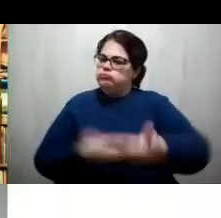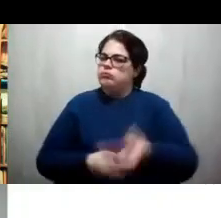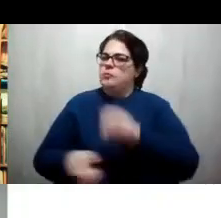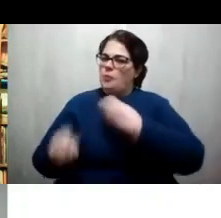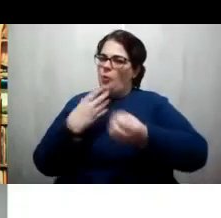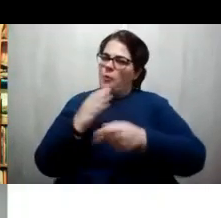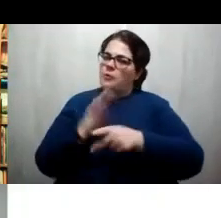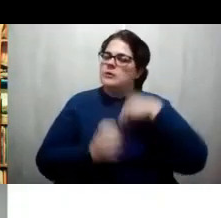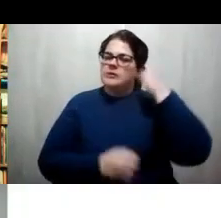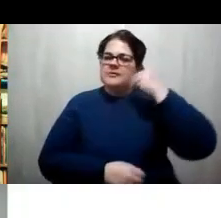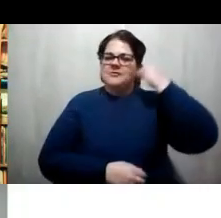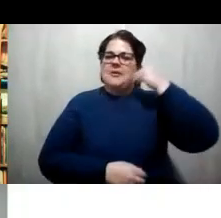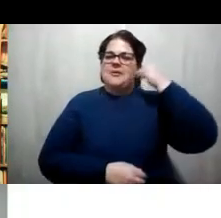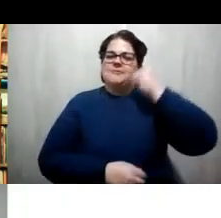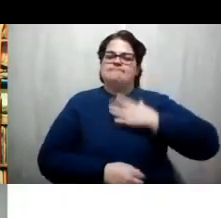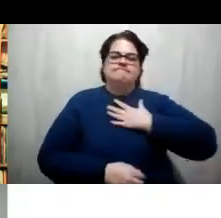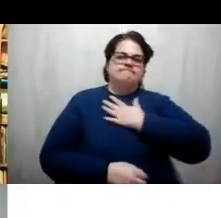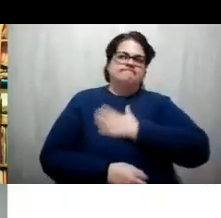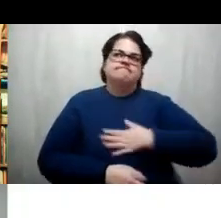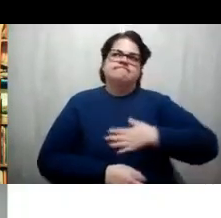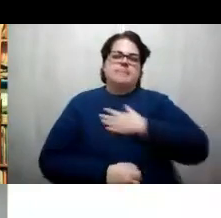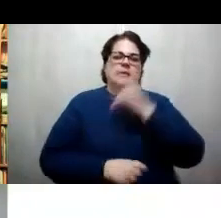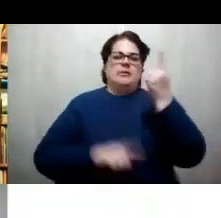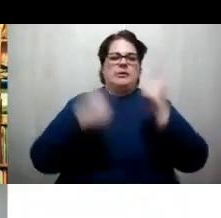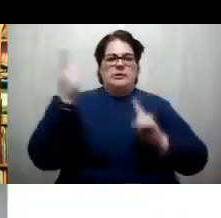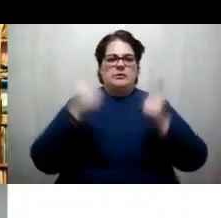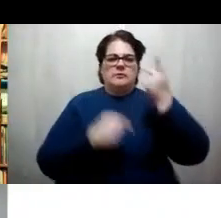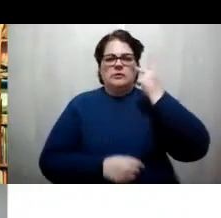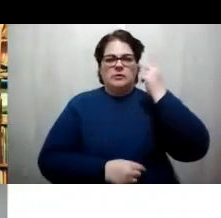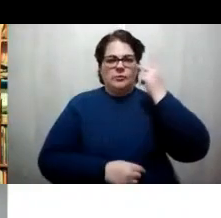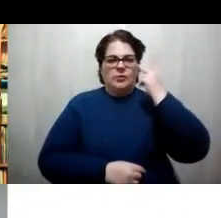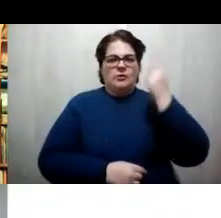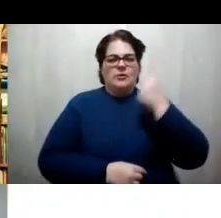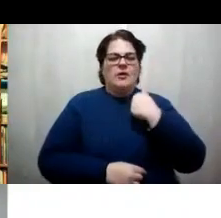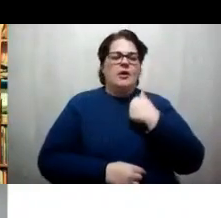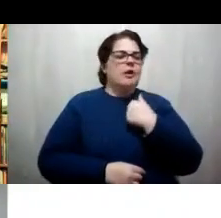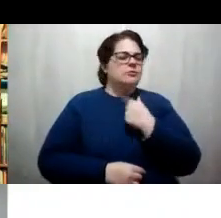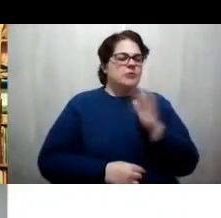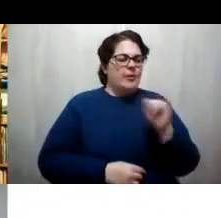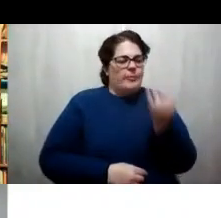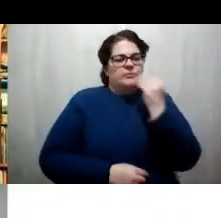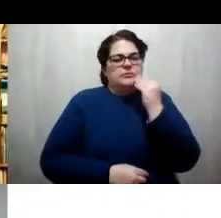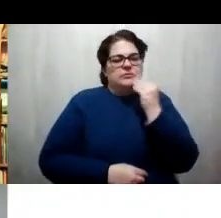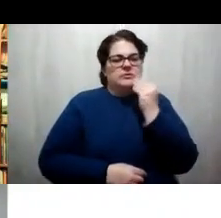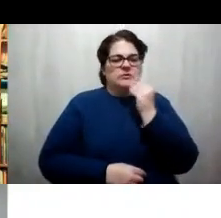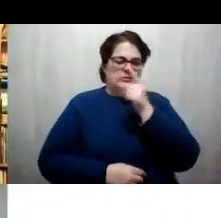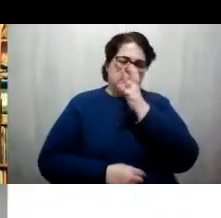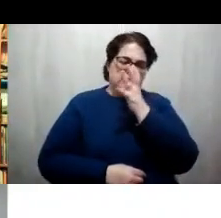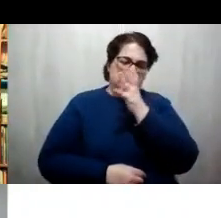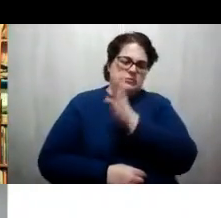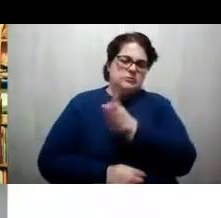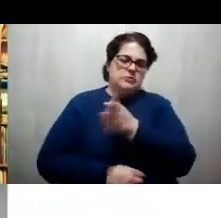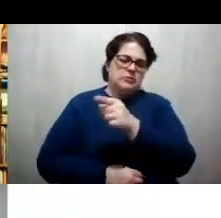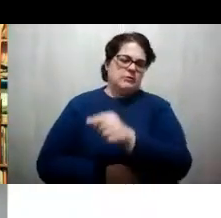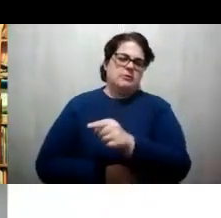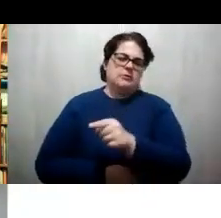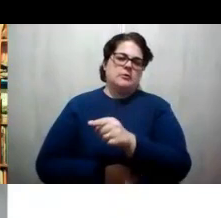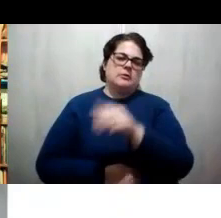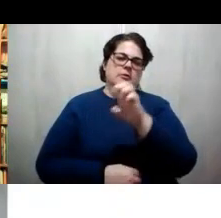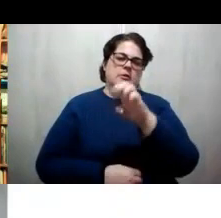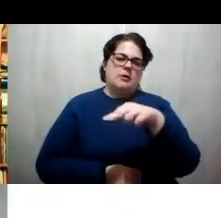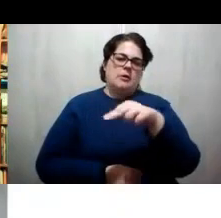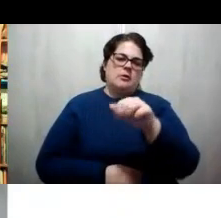do Carnaval de São Paulo. Eu tive a oportunidade de assistir essa tua fala já no ENAC do